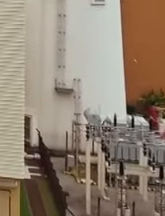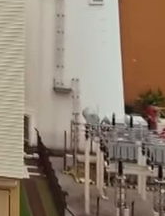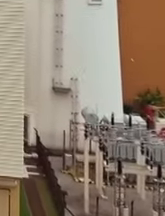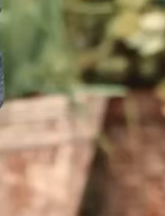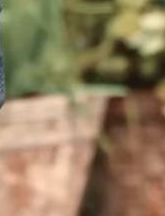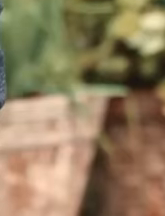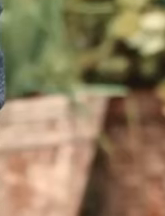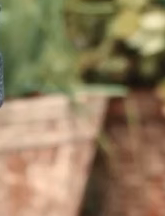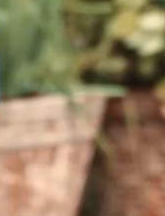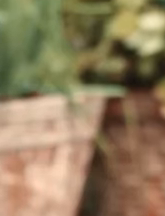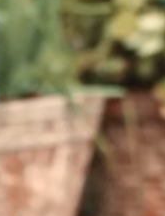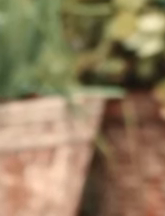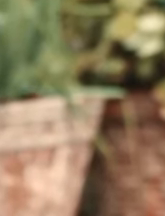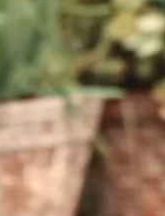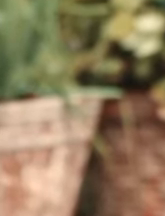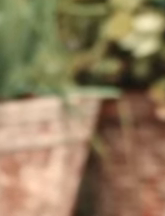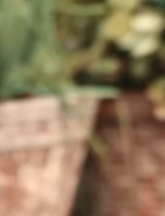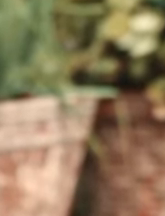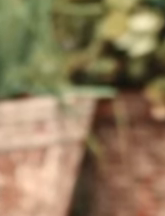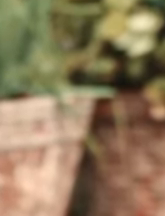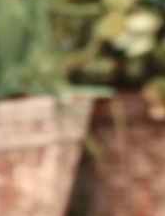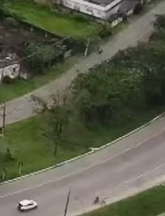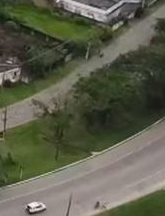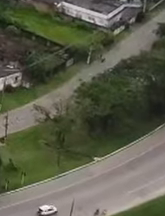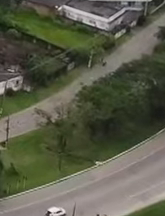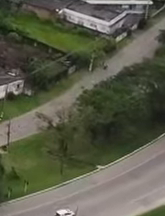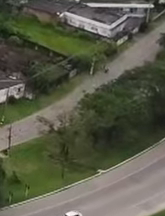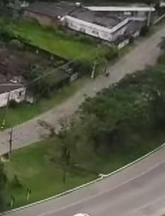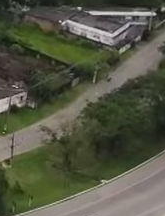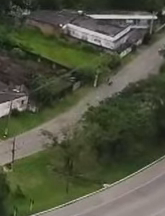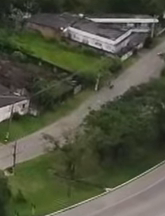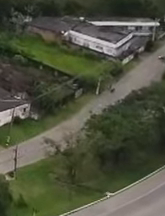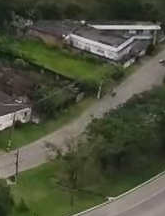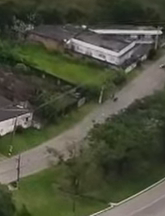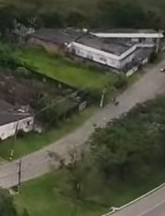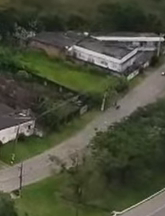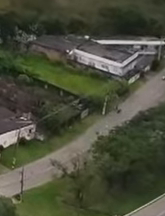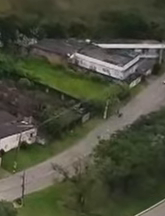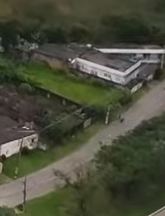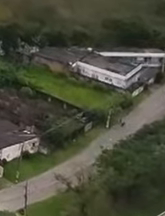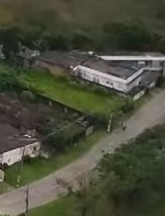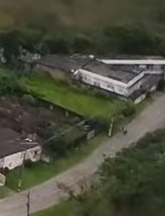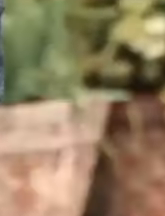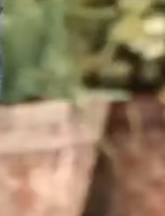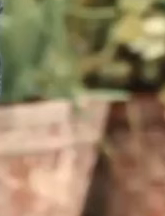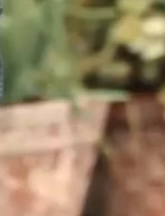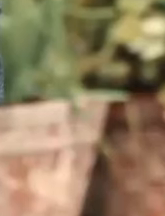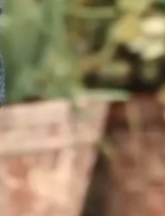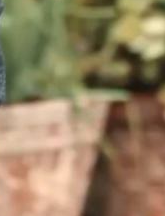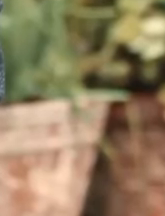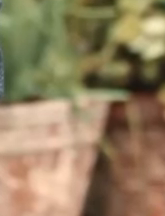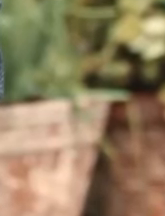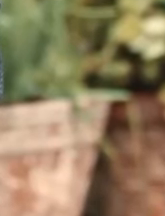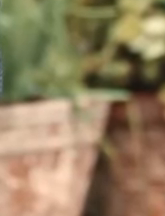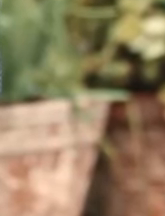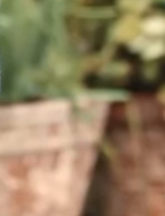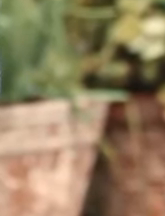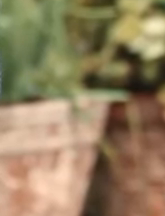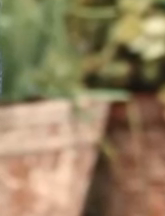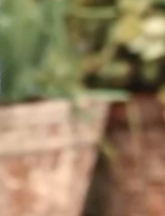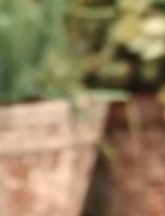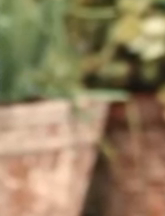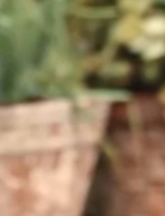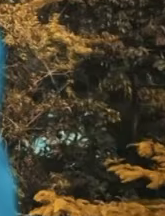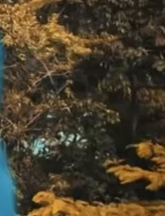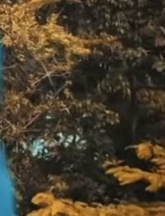aqui, certamente a história seria outra. Sinceramente, eu não tenho palavras. A única palavra que eu tenho é